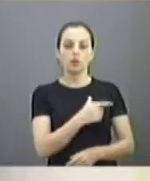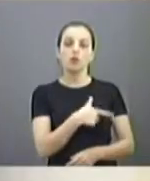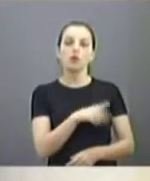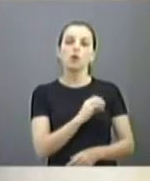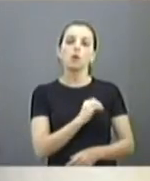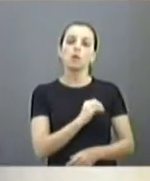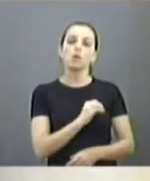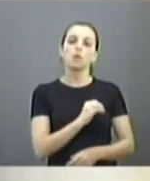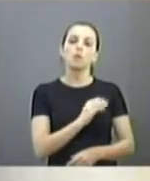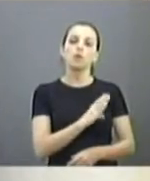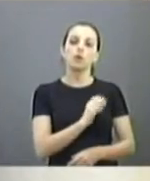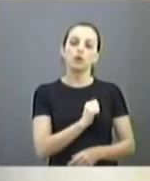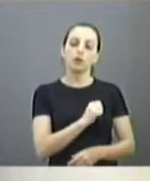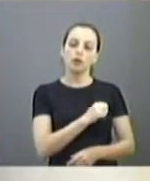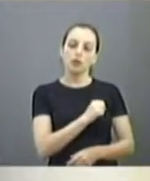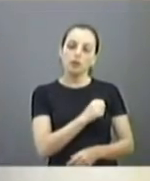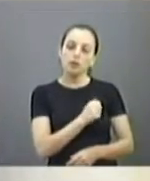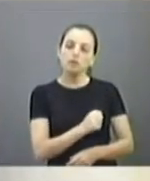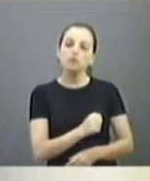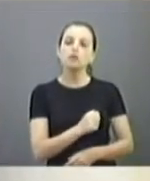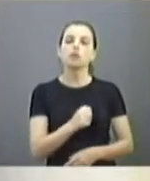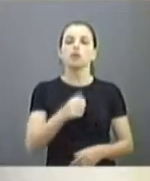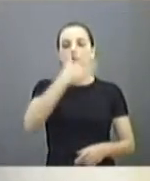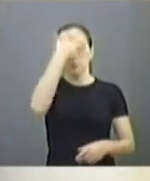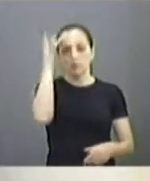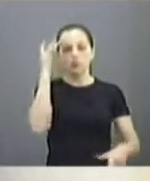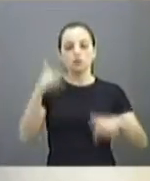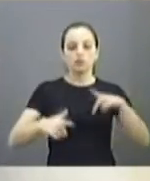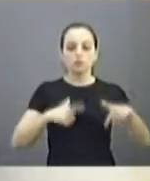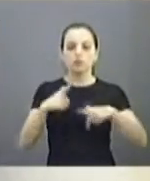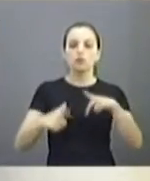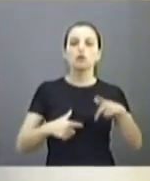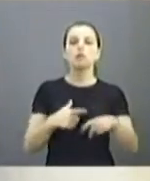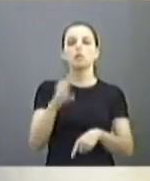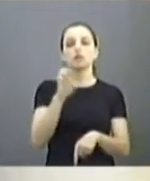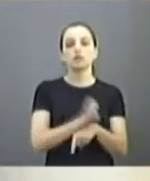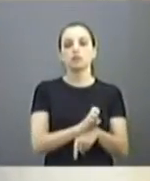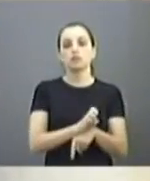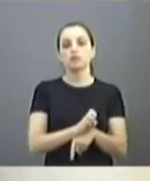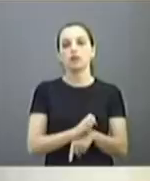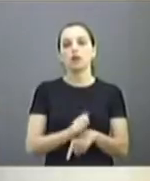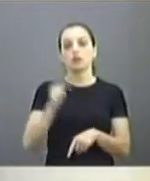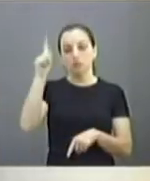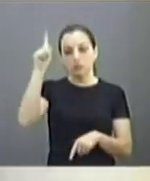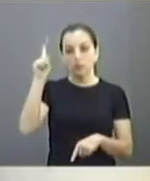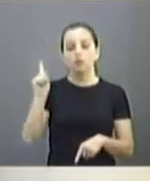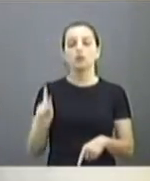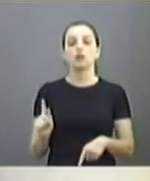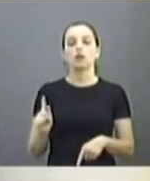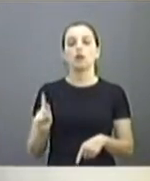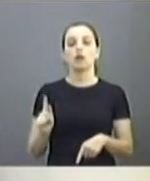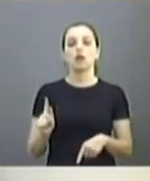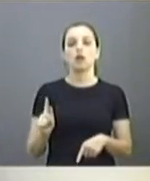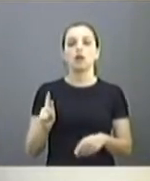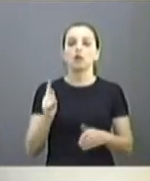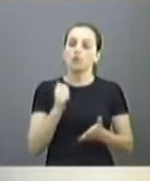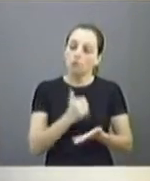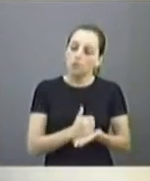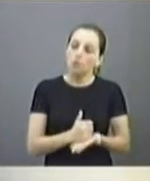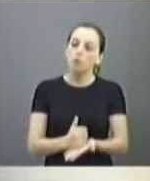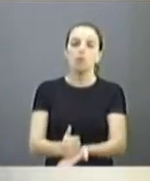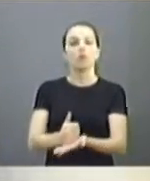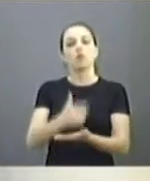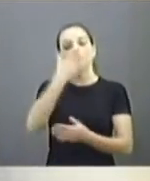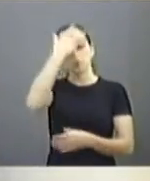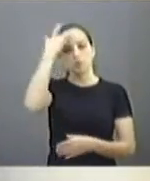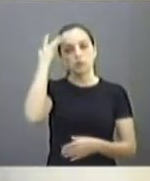do Estado estão em greve. Fui lá levar o meu apoio para os grevistas da Fundação